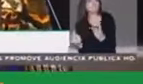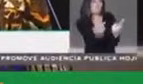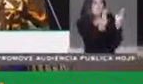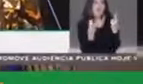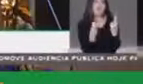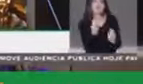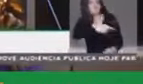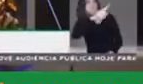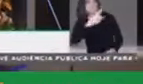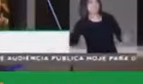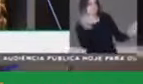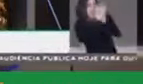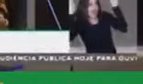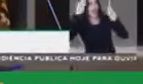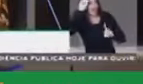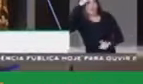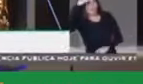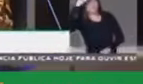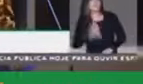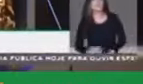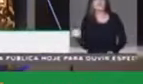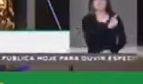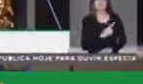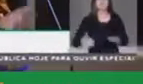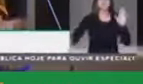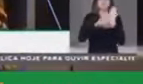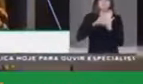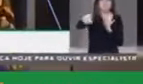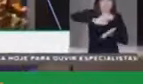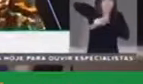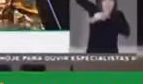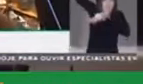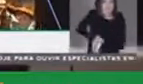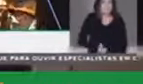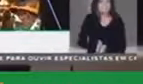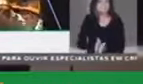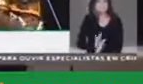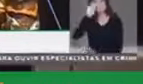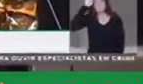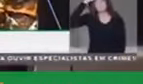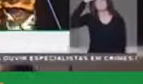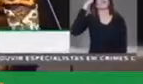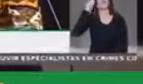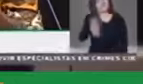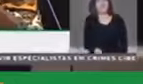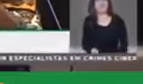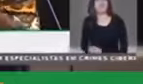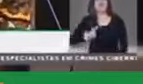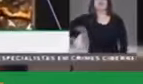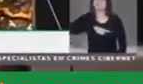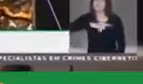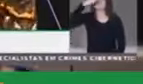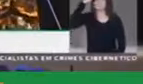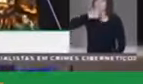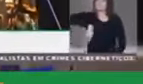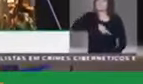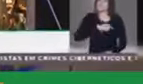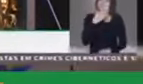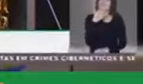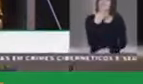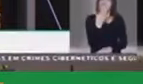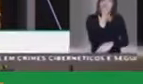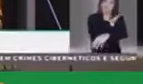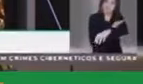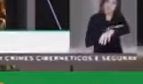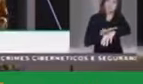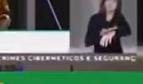nega o direito não passa de um grande racista, porque nós sabemos, enquanto negros, conviver